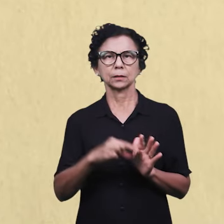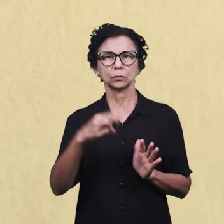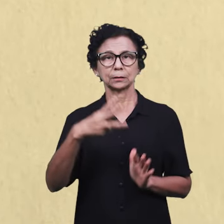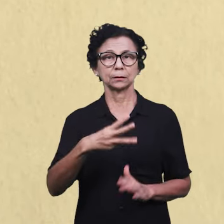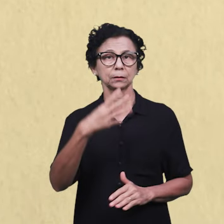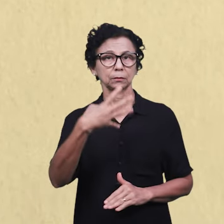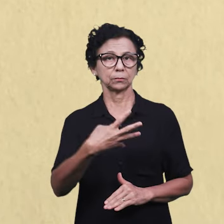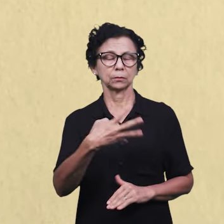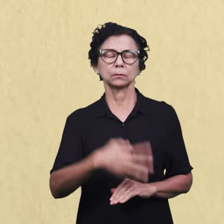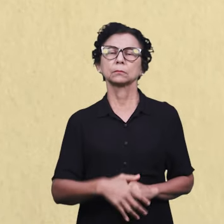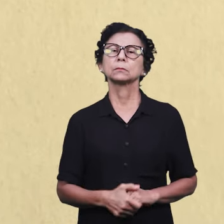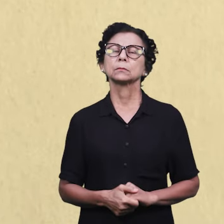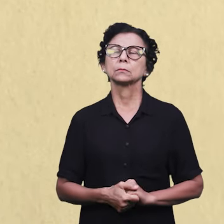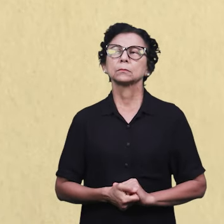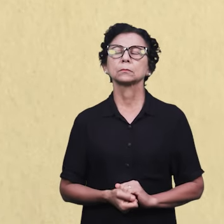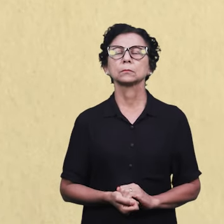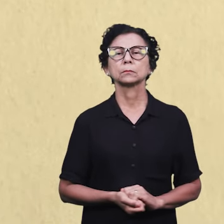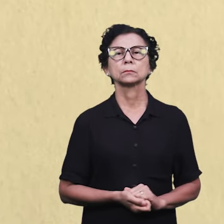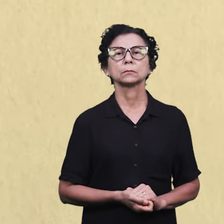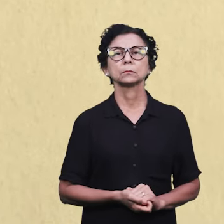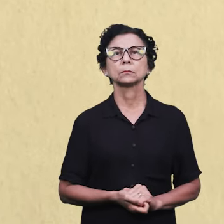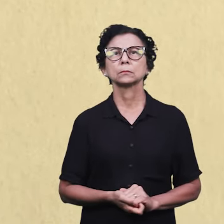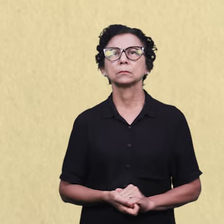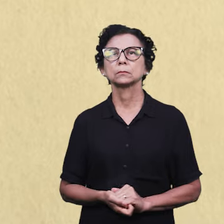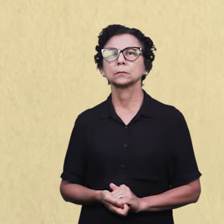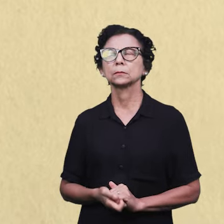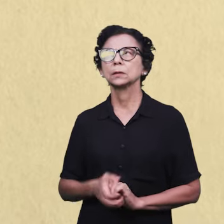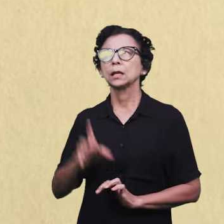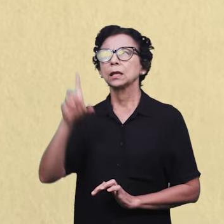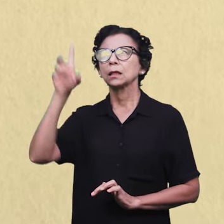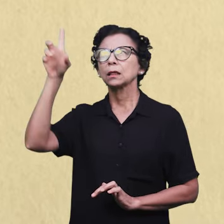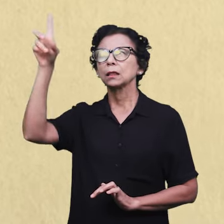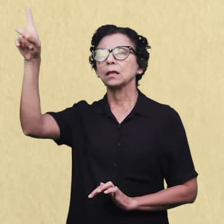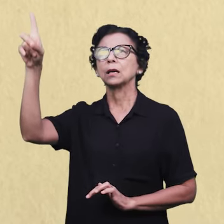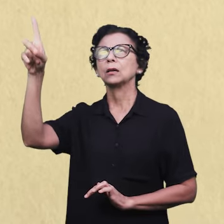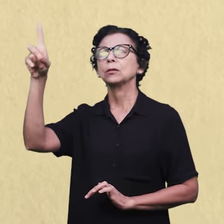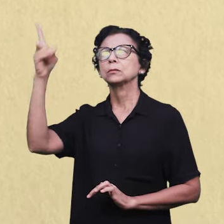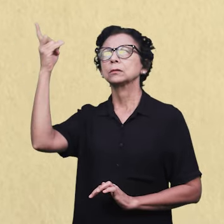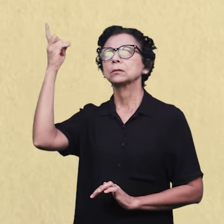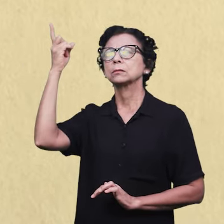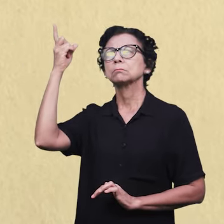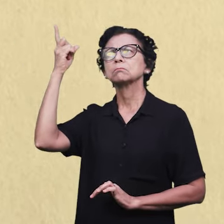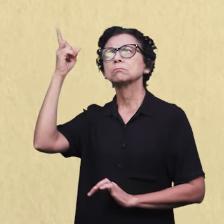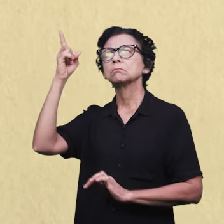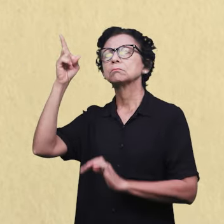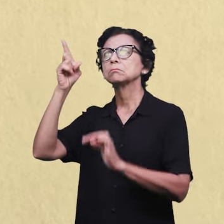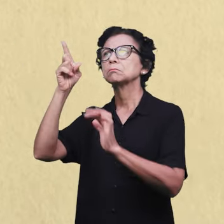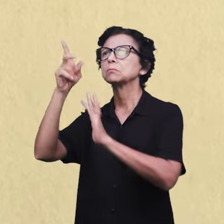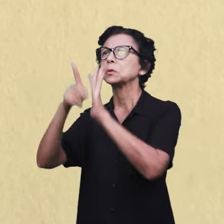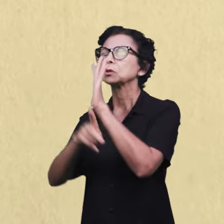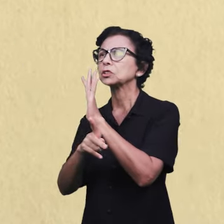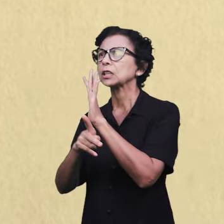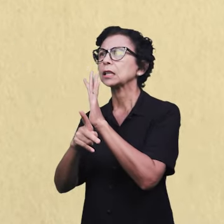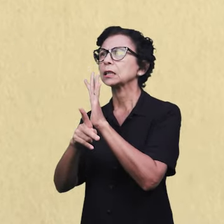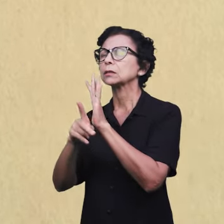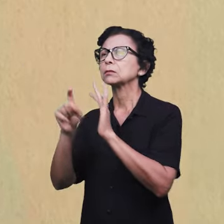palavra diz assim: porque quem compreendeu o intento do Senhor, ou quem foi seu